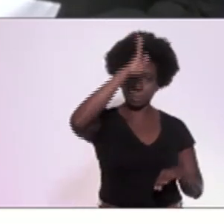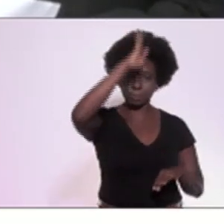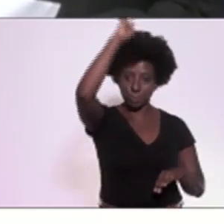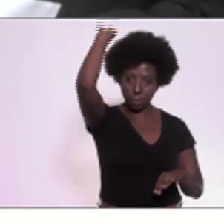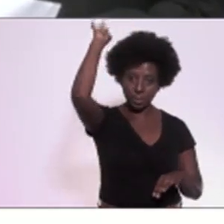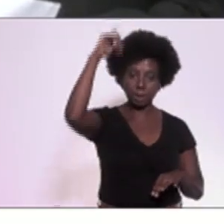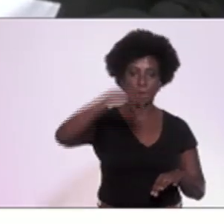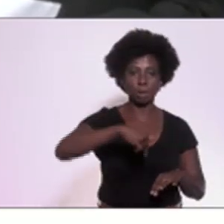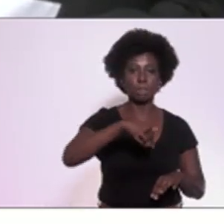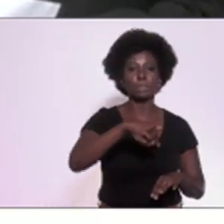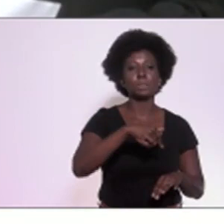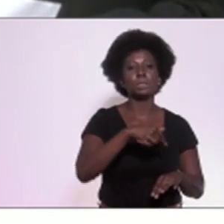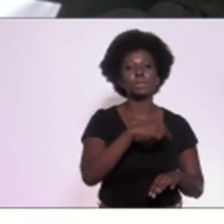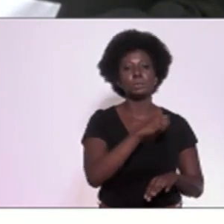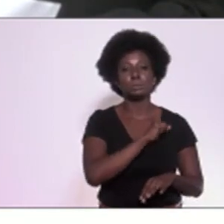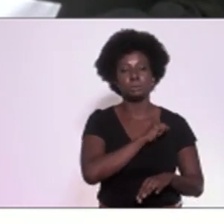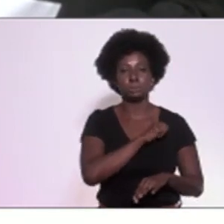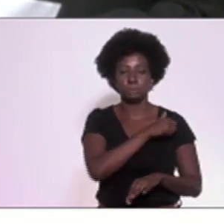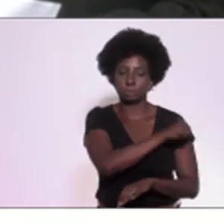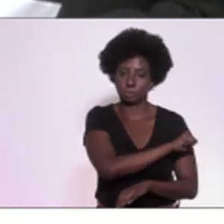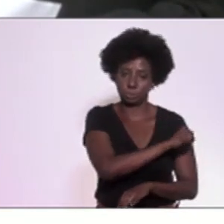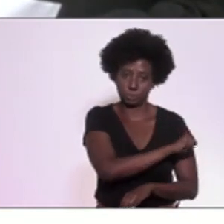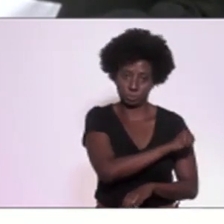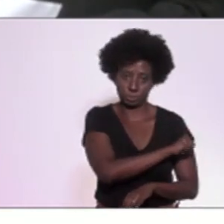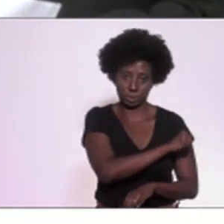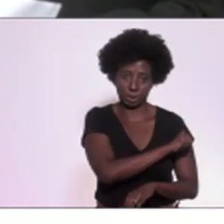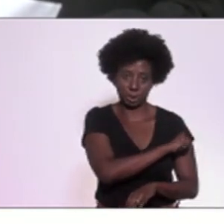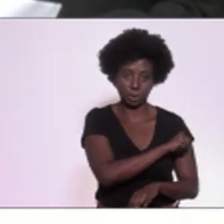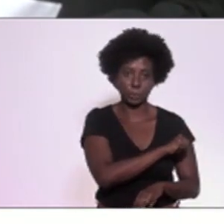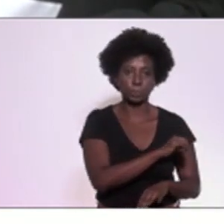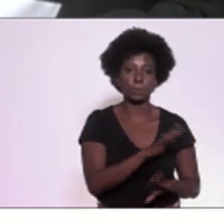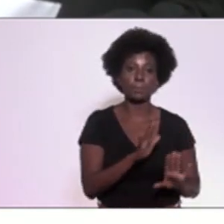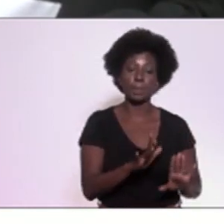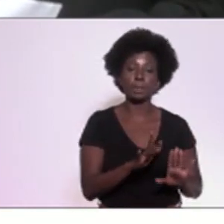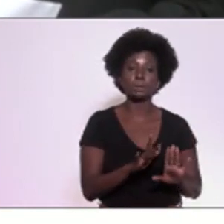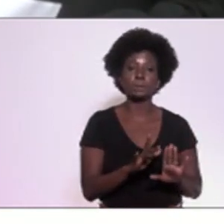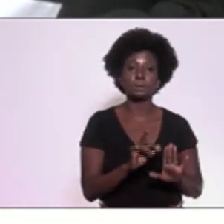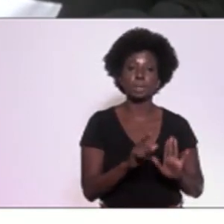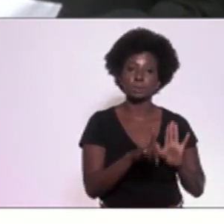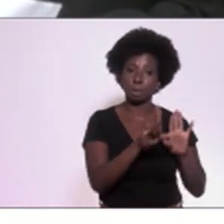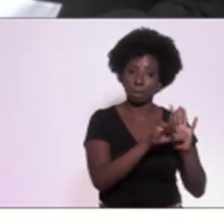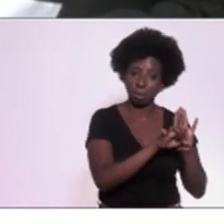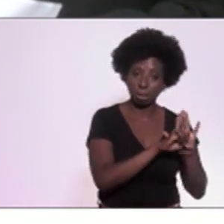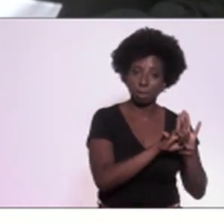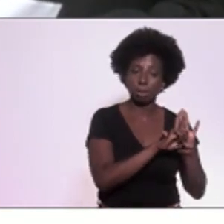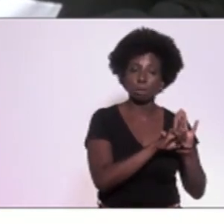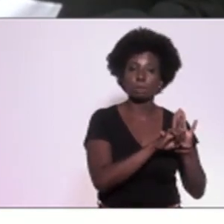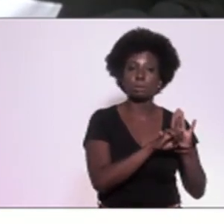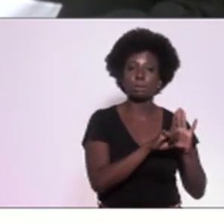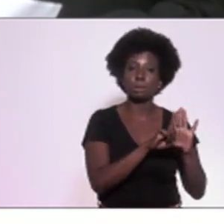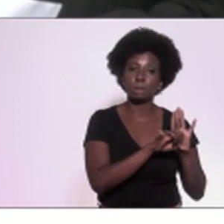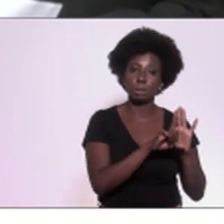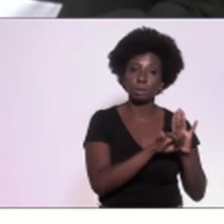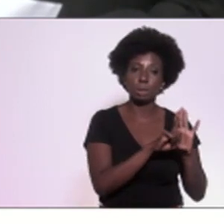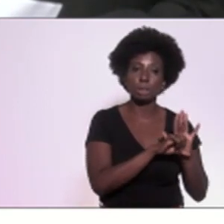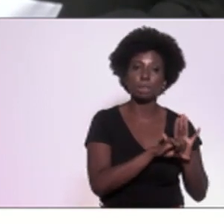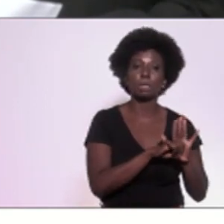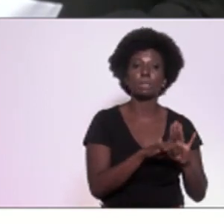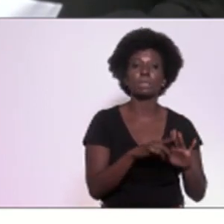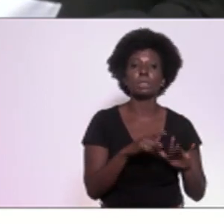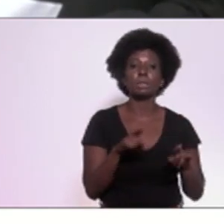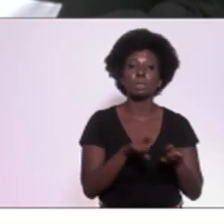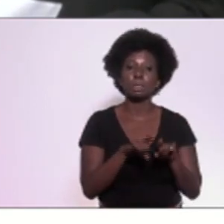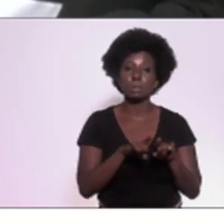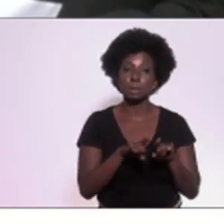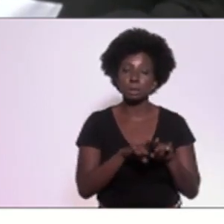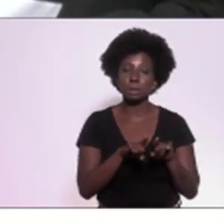do Rio de Janeiro. Parecida da Comissão de Indicações Legislativas, favorável, relator, deputado Felipe Pobel. Em discussão, não